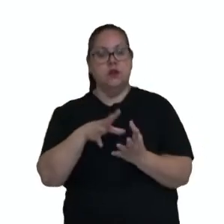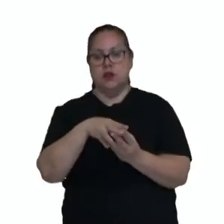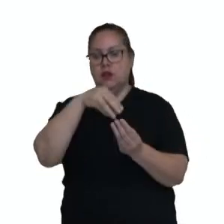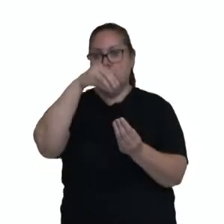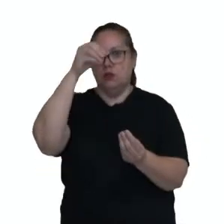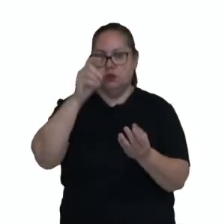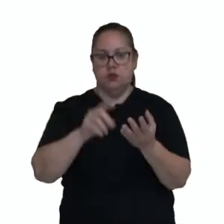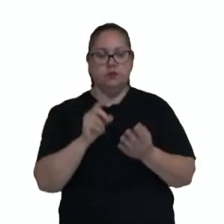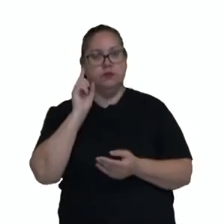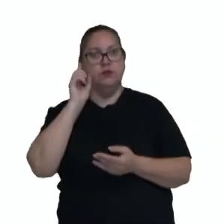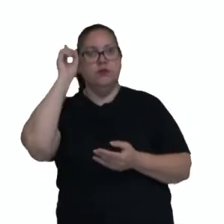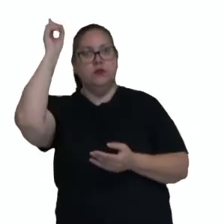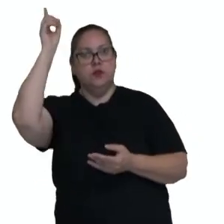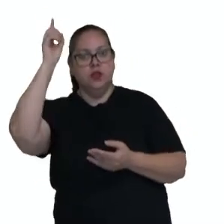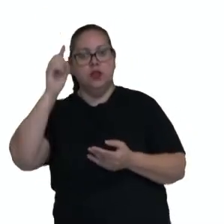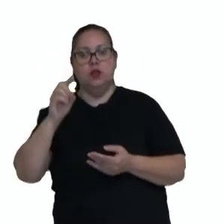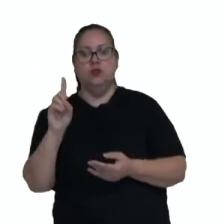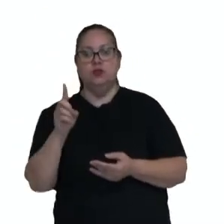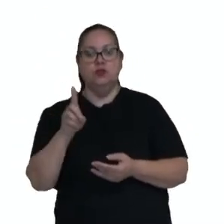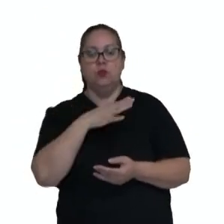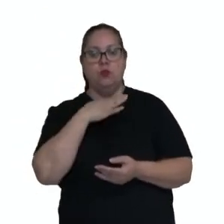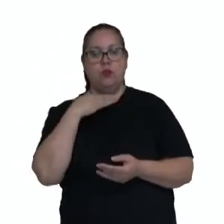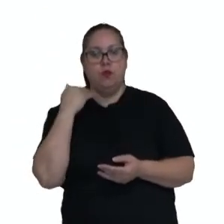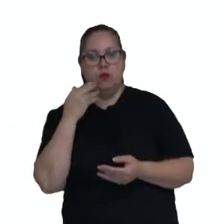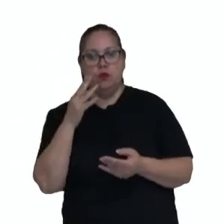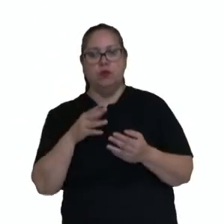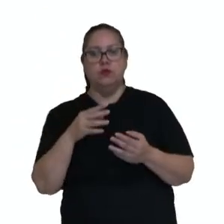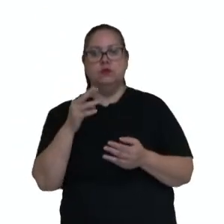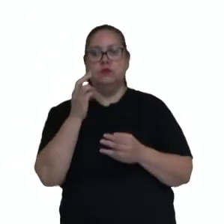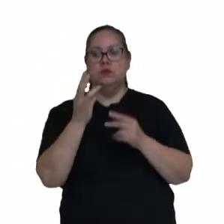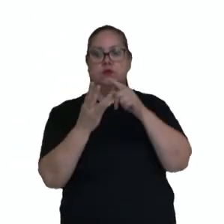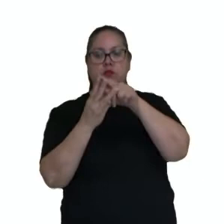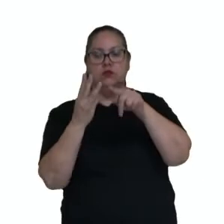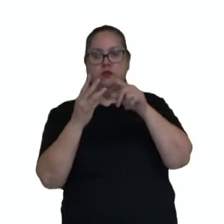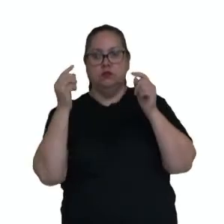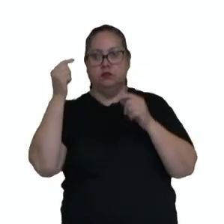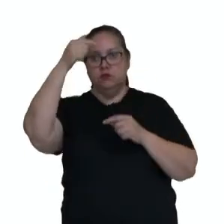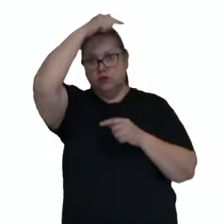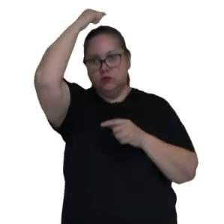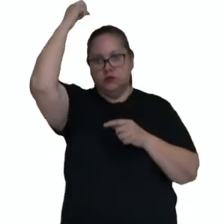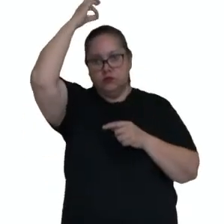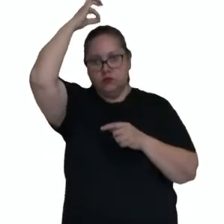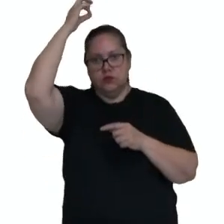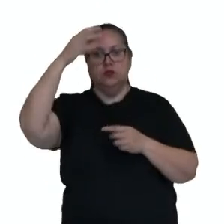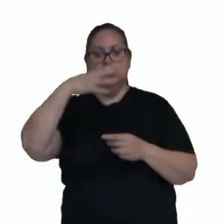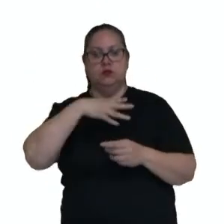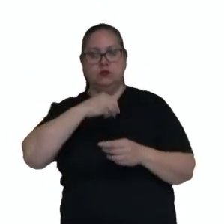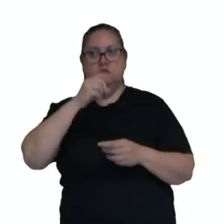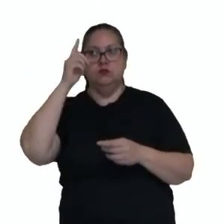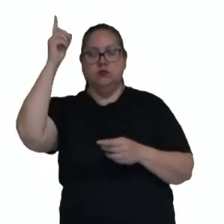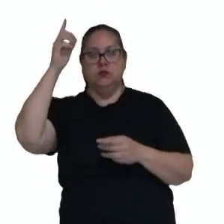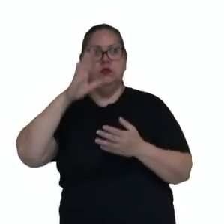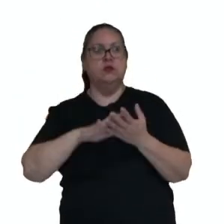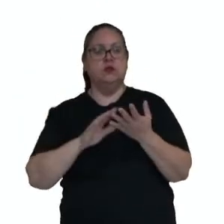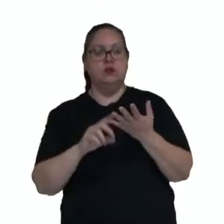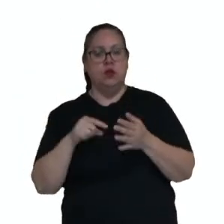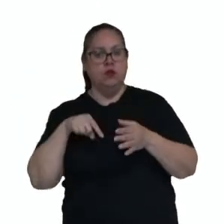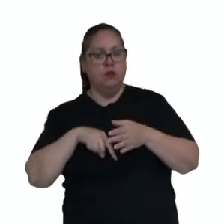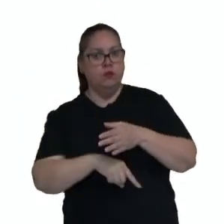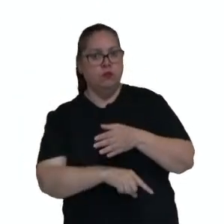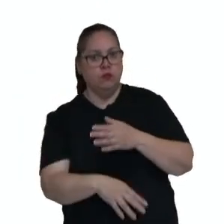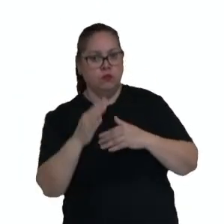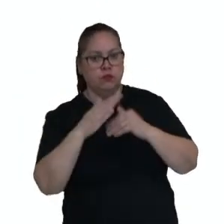alma, Deus, a imortalidade, a trindade, só temas profundos, né, importantes ali na